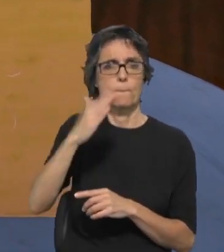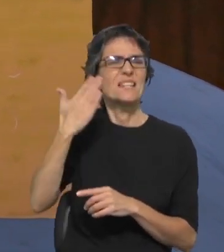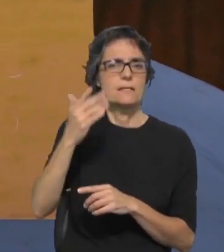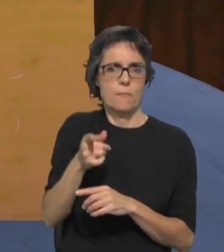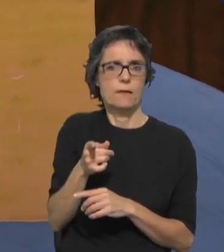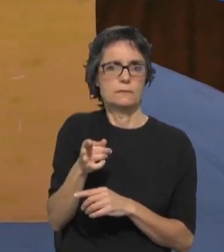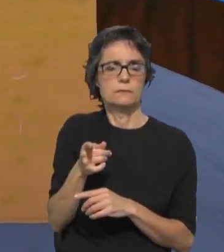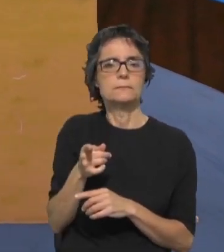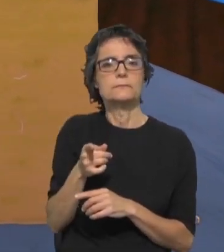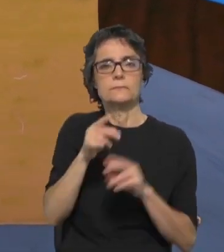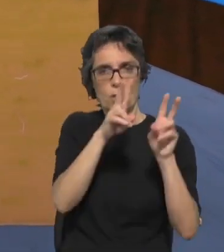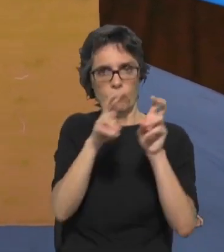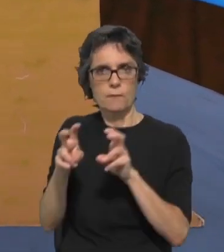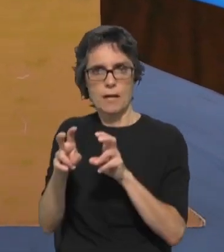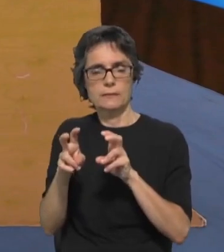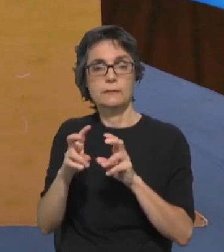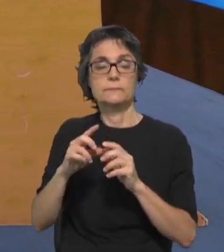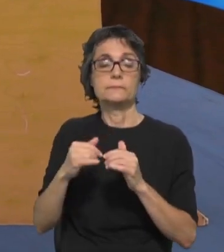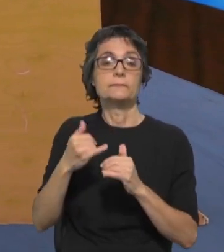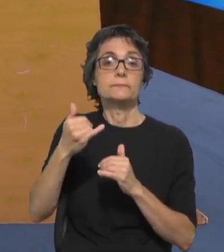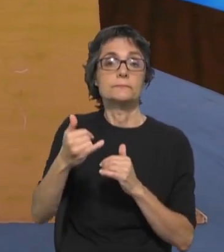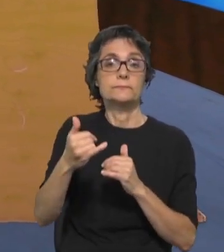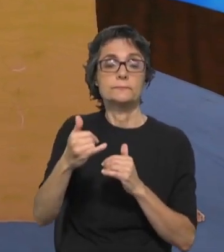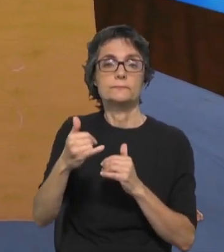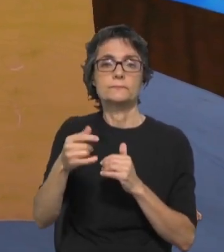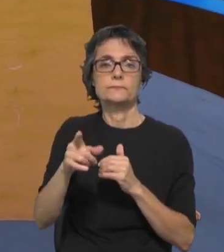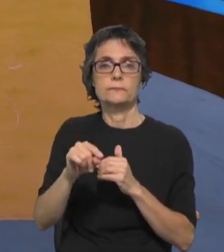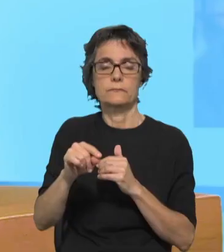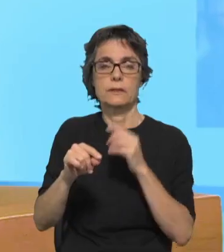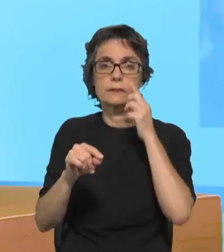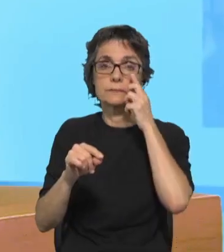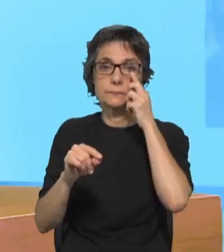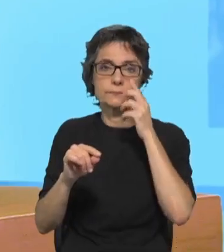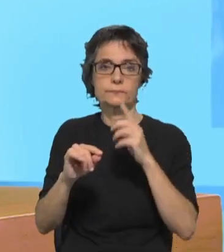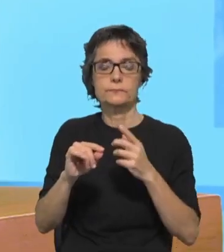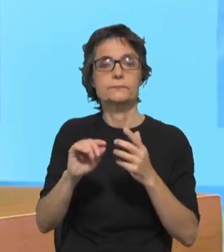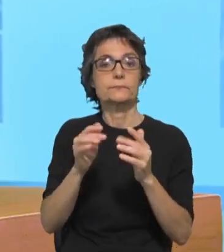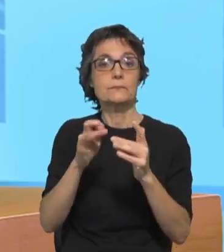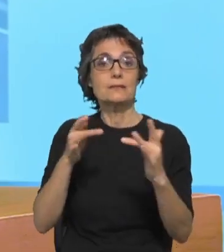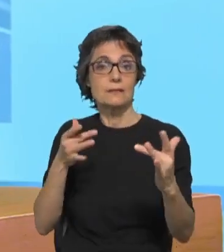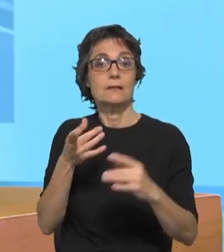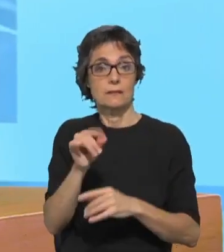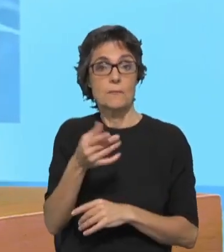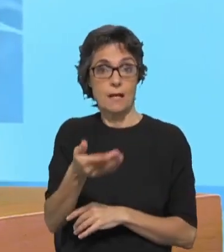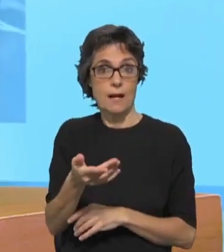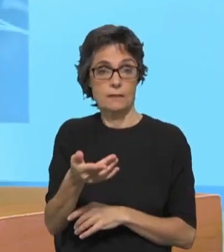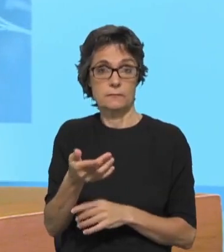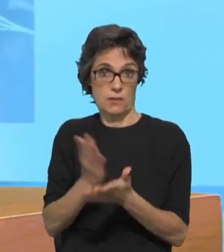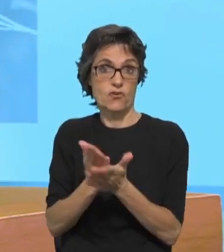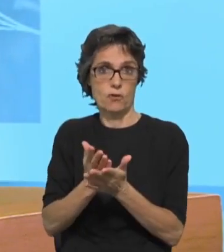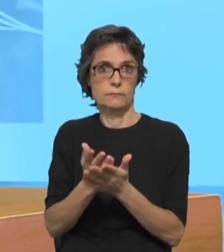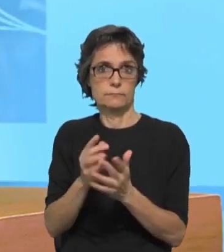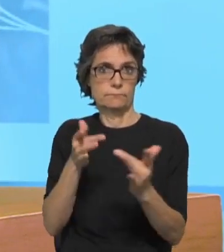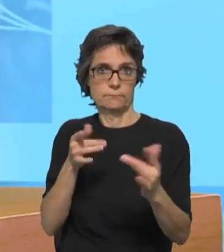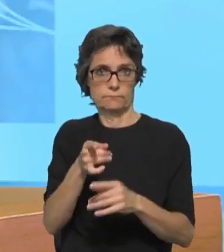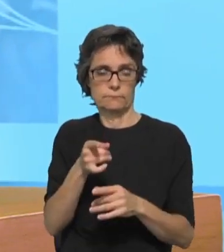forma bastante interativa num contexto, num ambiente online, já que é nesse ambiente que se vai desenvolver